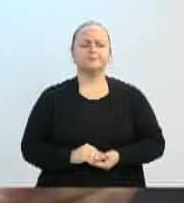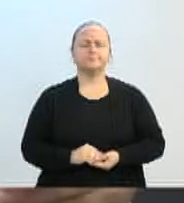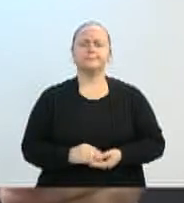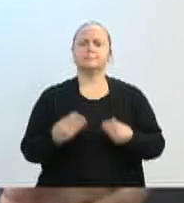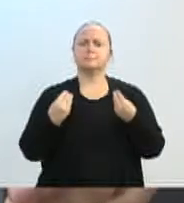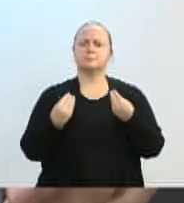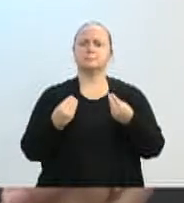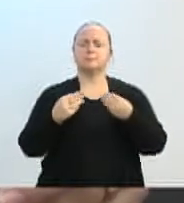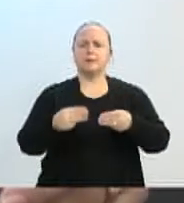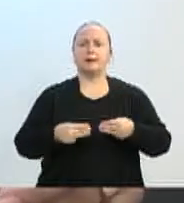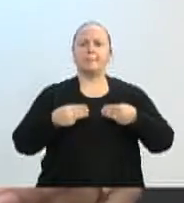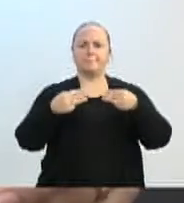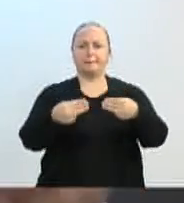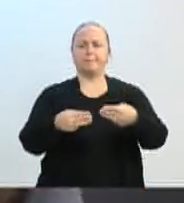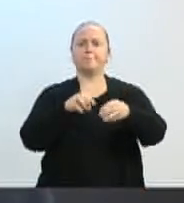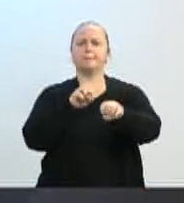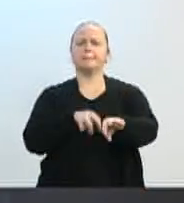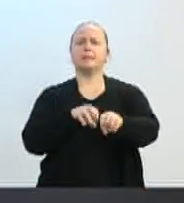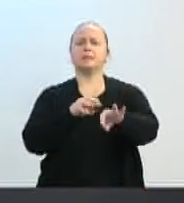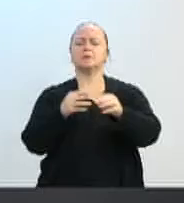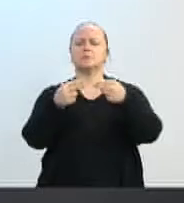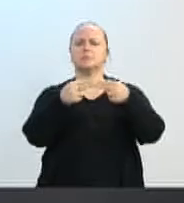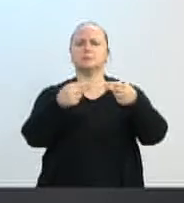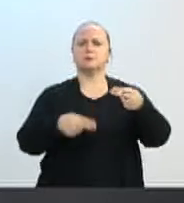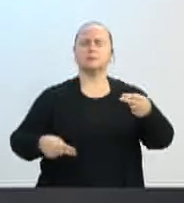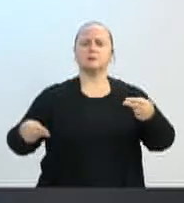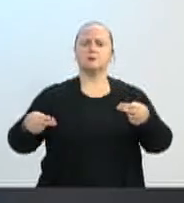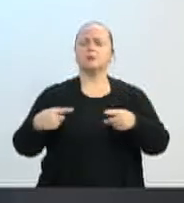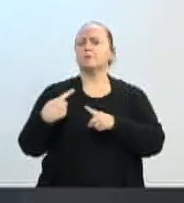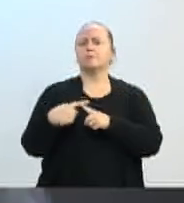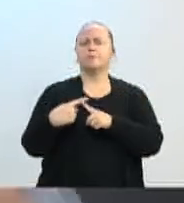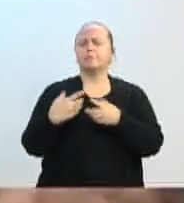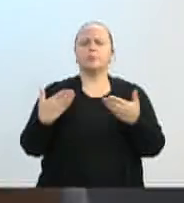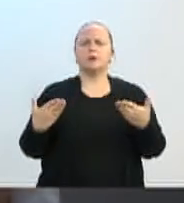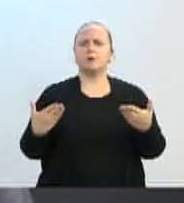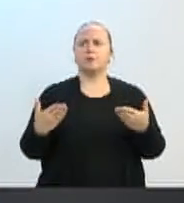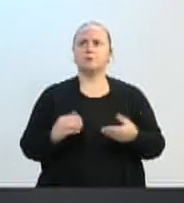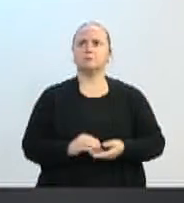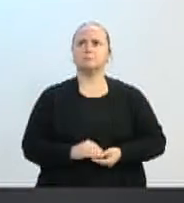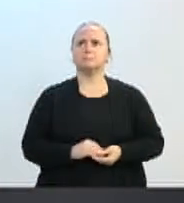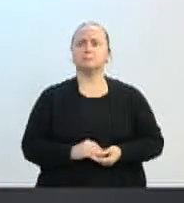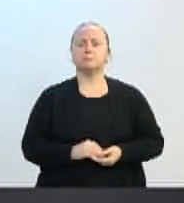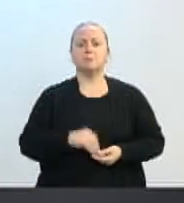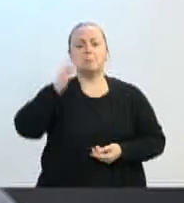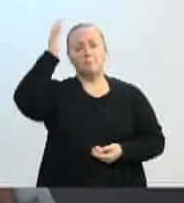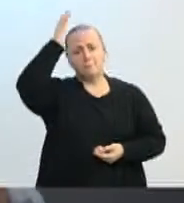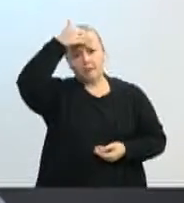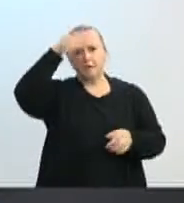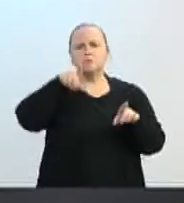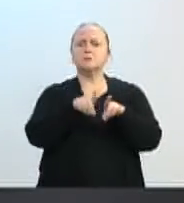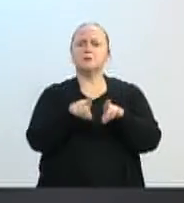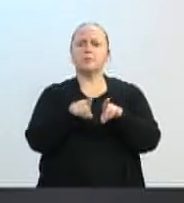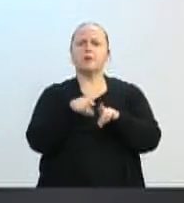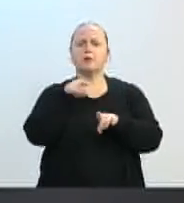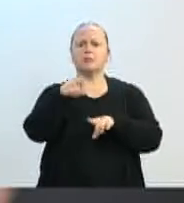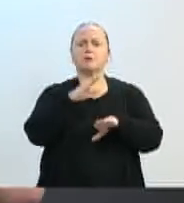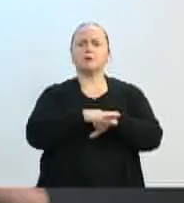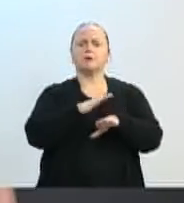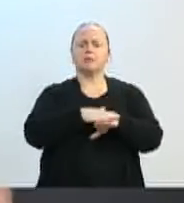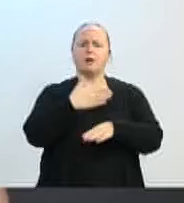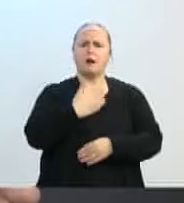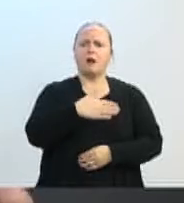ministro da Educação aqui em Blumenau acompanhar essa inauguração, se Vossa Excelência acaba de dizer, e eu já ouvi o prefeito Mário dizer inúmeras vezes, que está tocando essas obras com